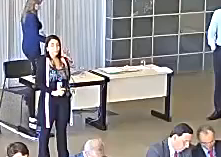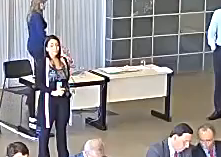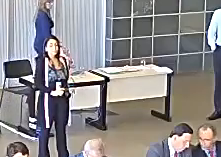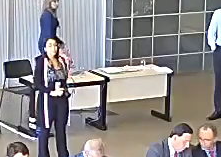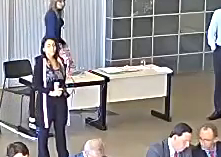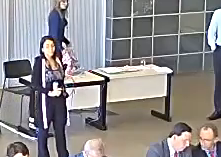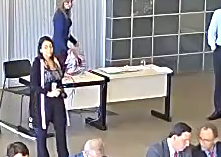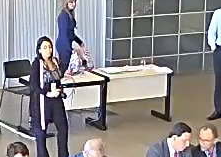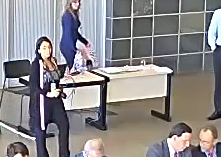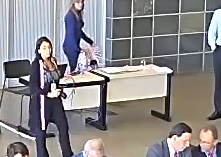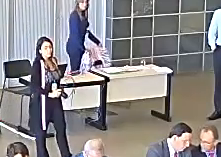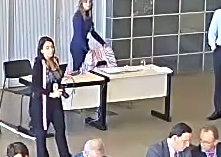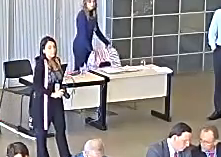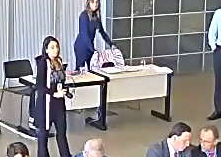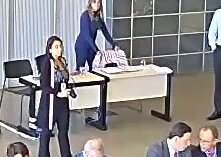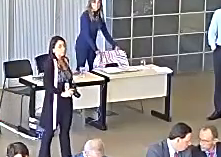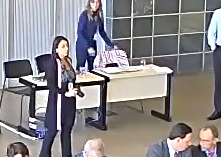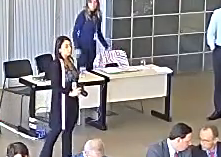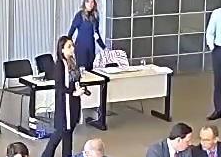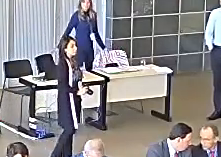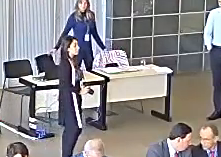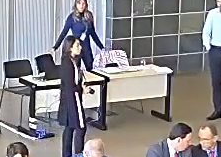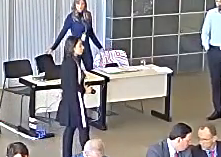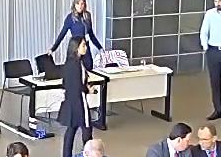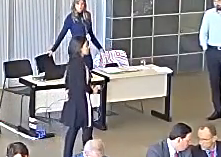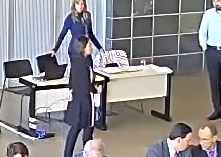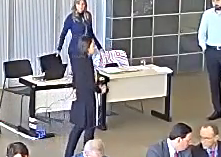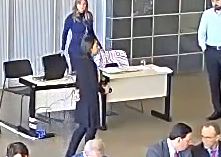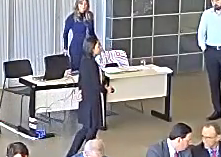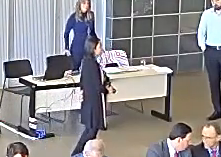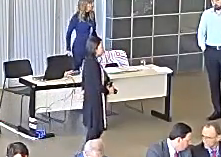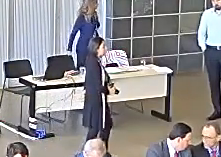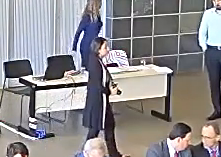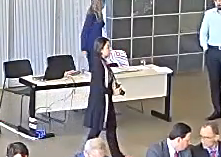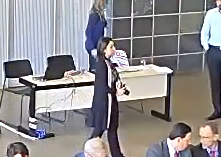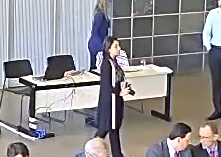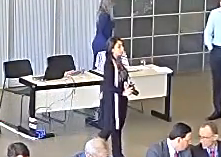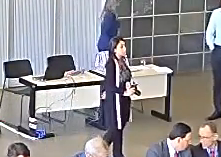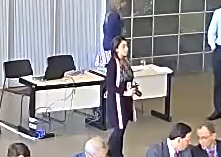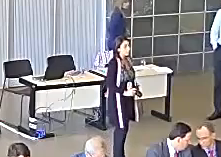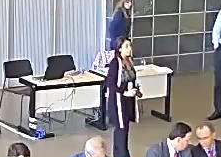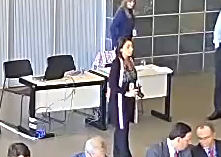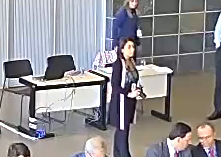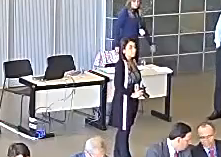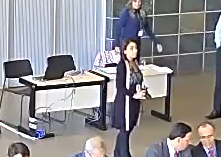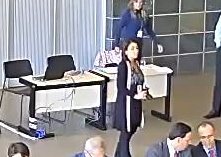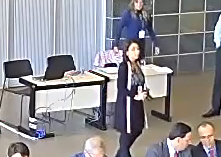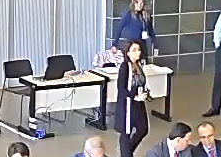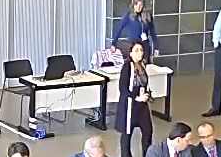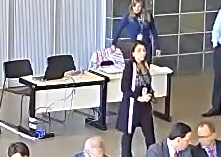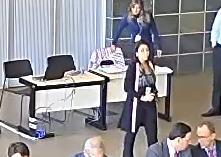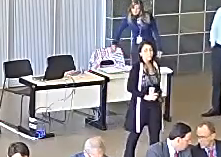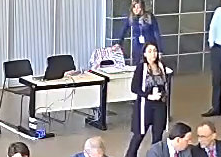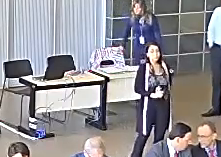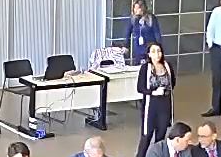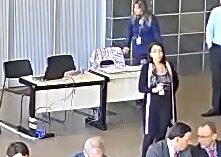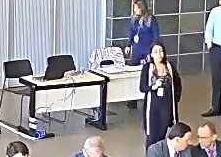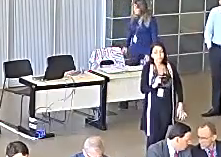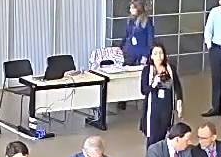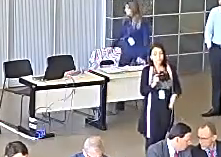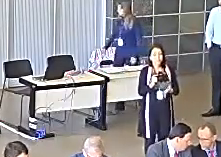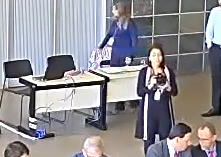todos os membros dessa mesa e a todos vocês que vieram de várias partes de Minas Gerais aqueles que